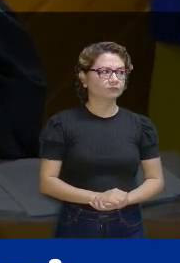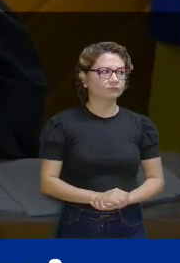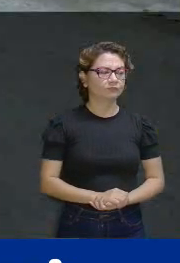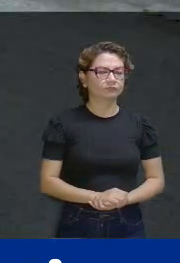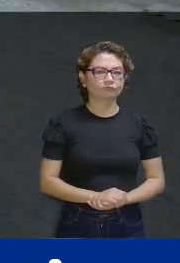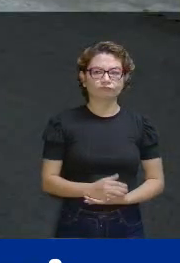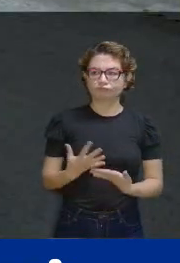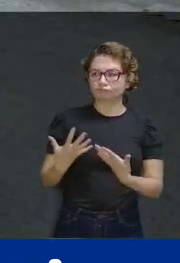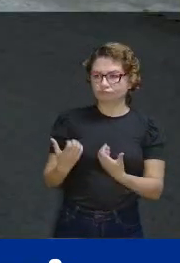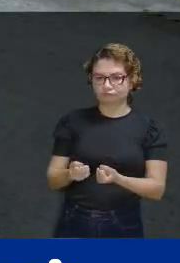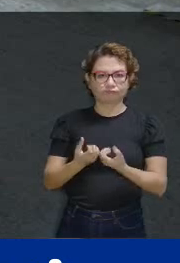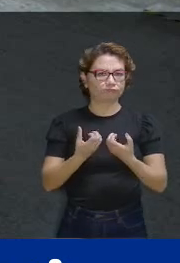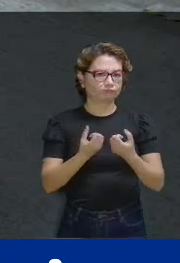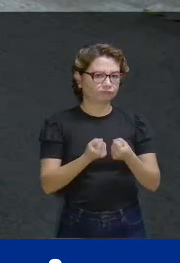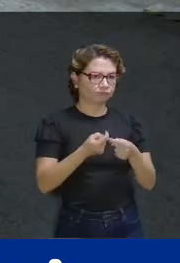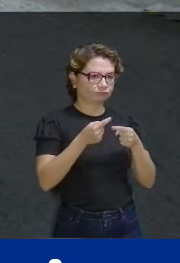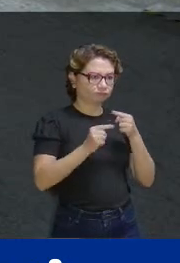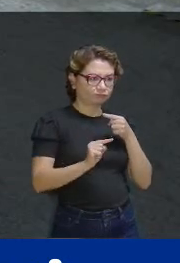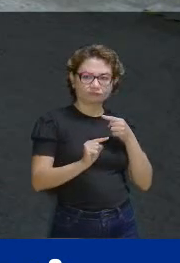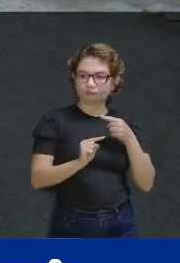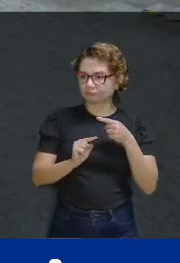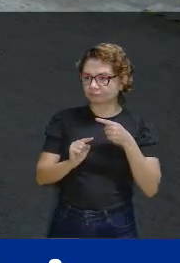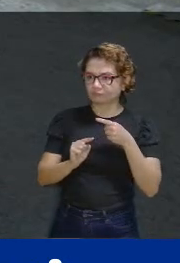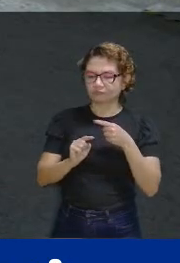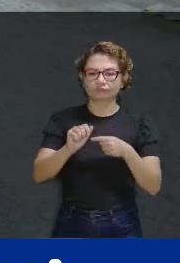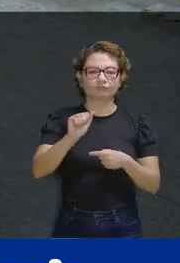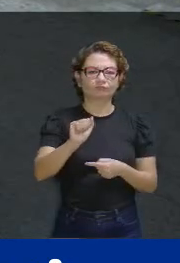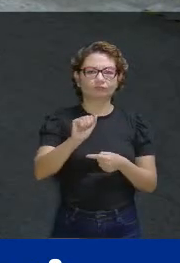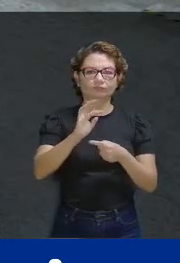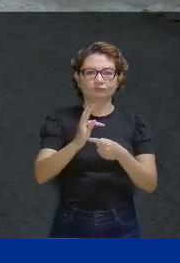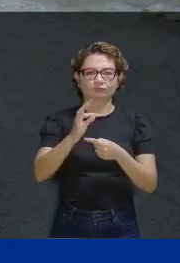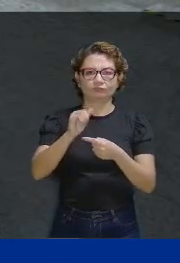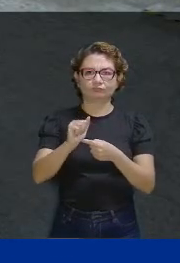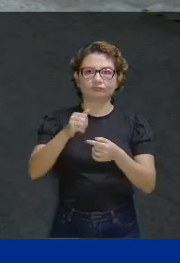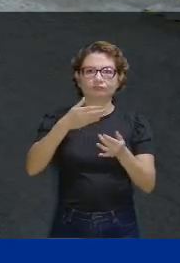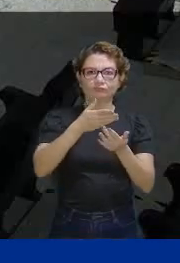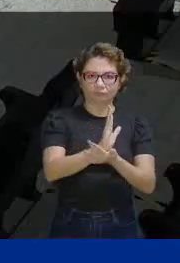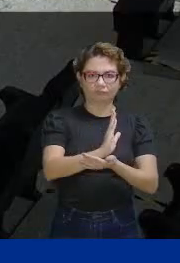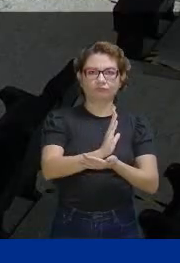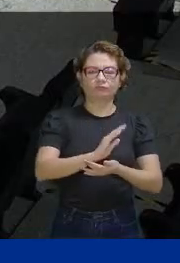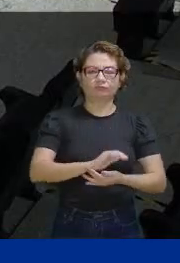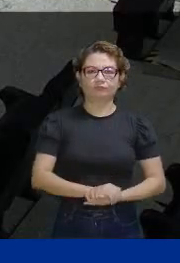Nenhuma observação, nenhuma objeção. Imagem ampla do plenário. Aprovada.